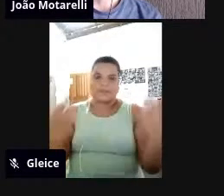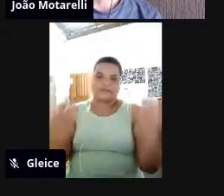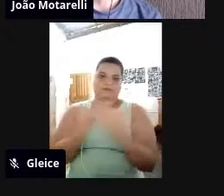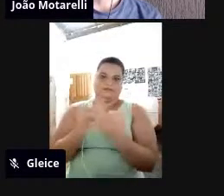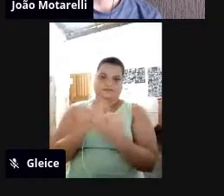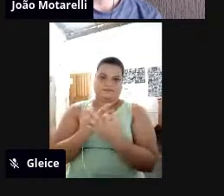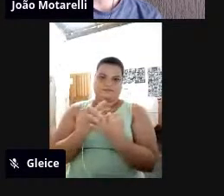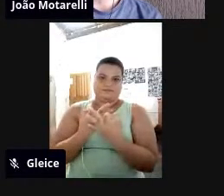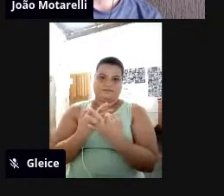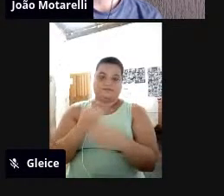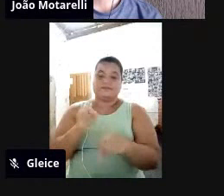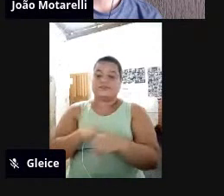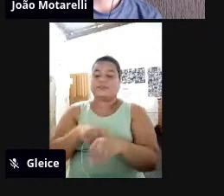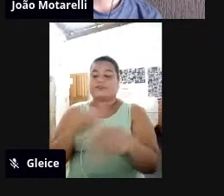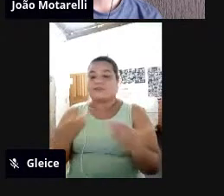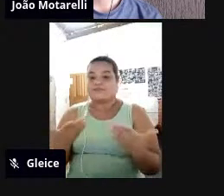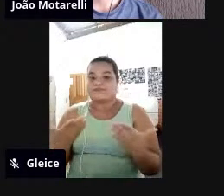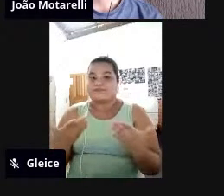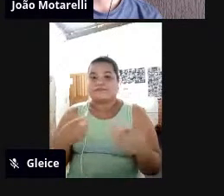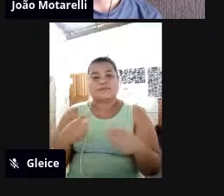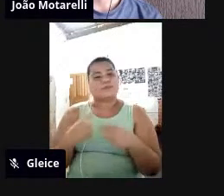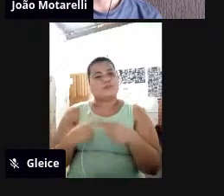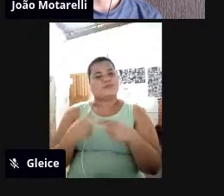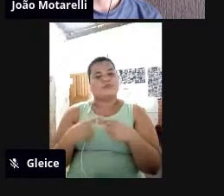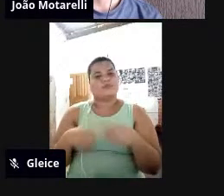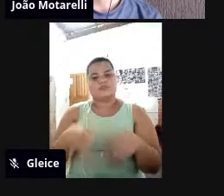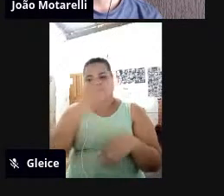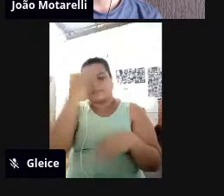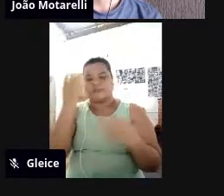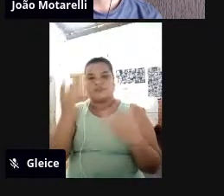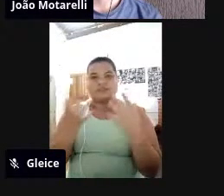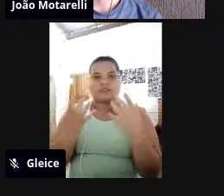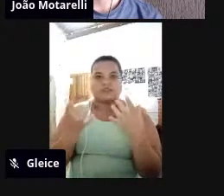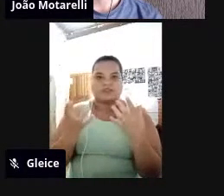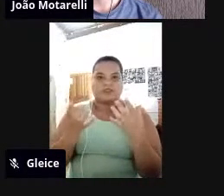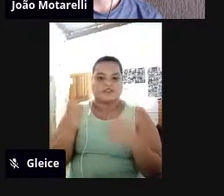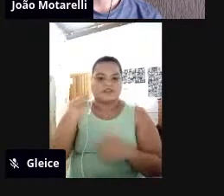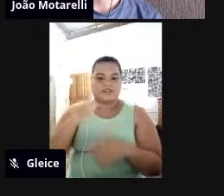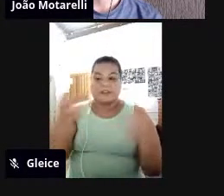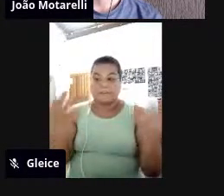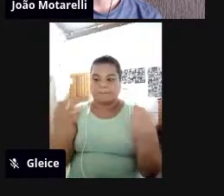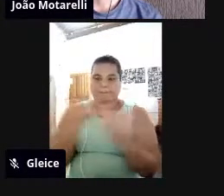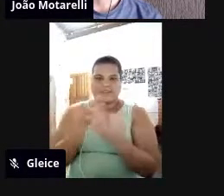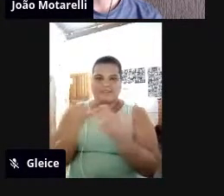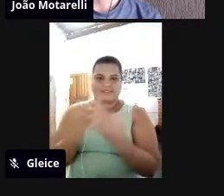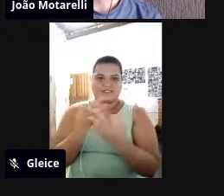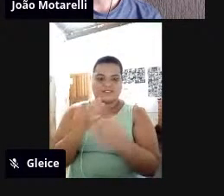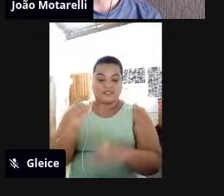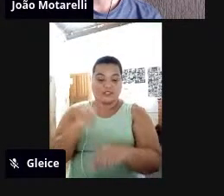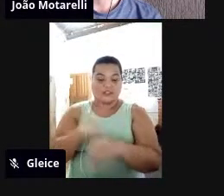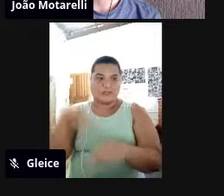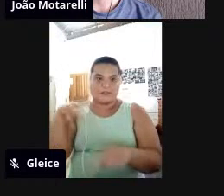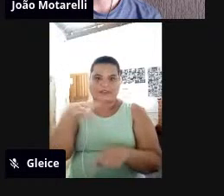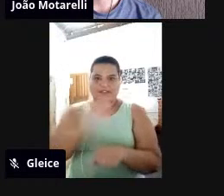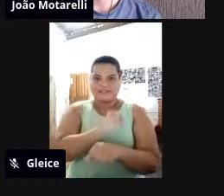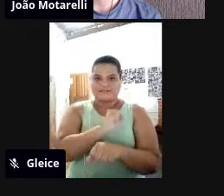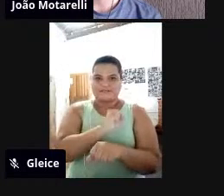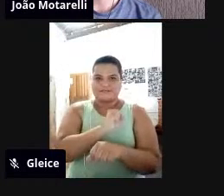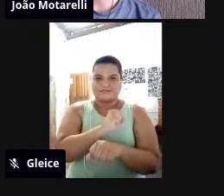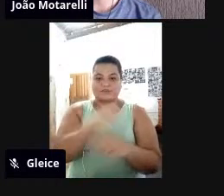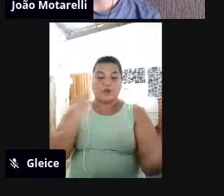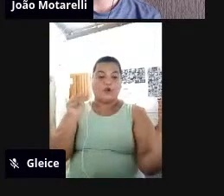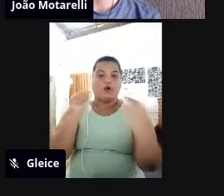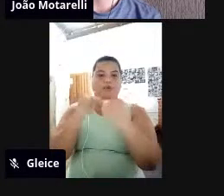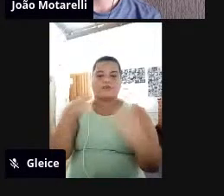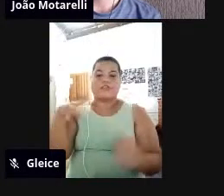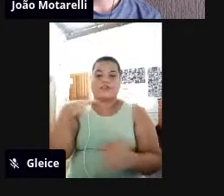A pergunta é, o que leva esses indivíduos a quererem alcançar objetivos em tempos irrealistas ou alcançar objetivos irrealistas em relação a